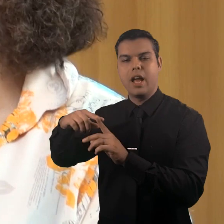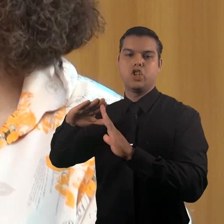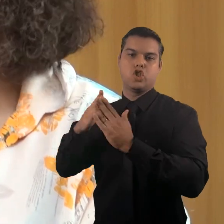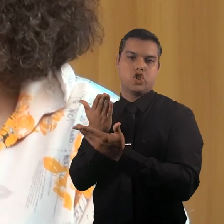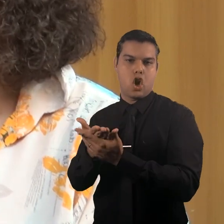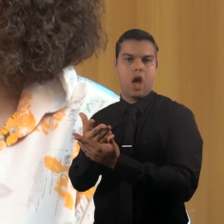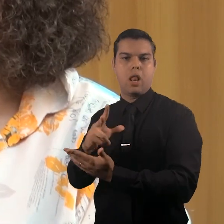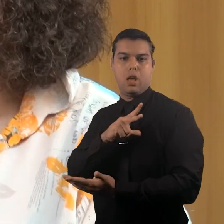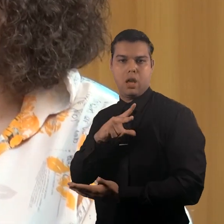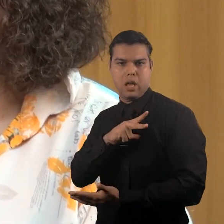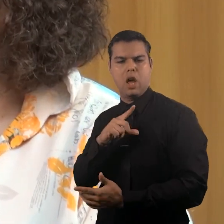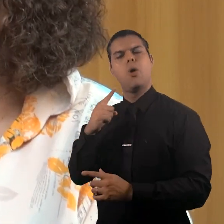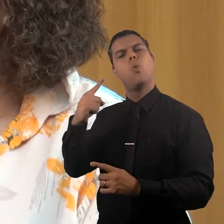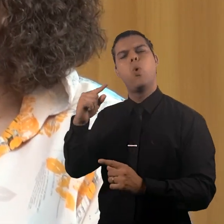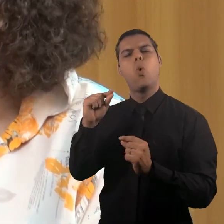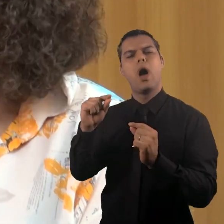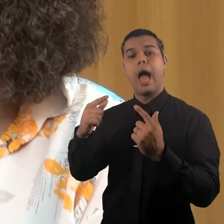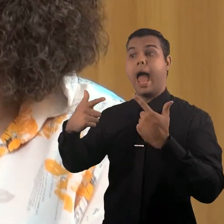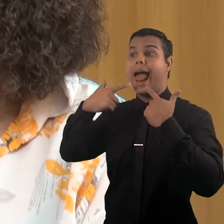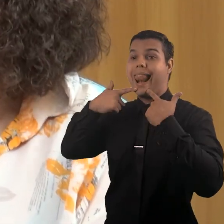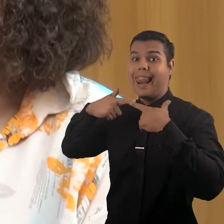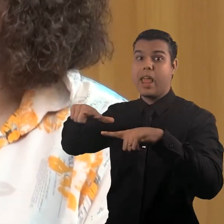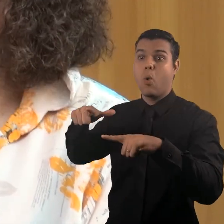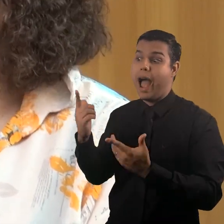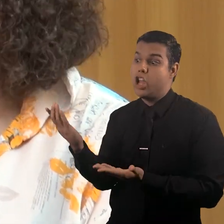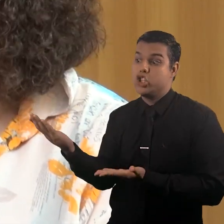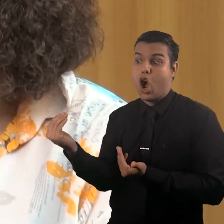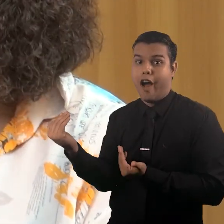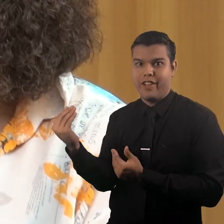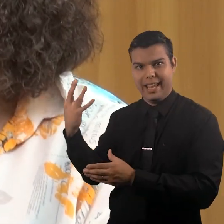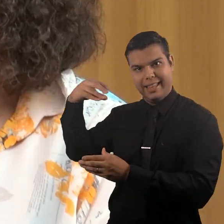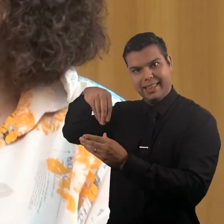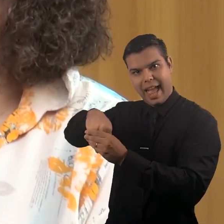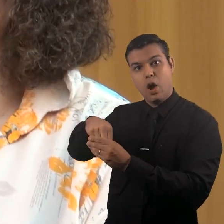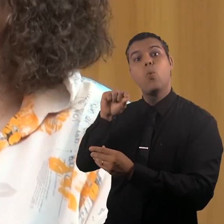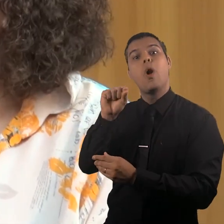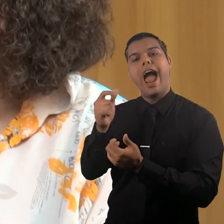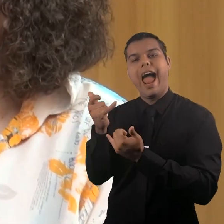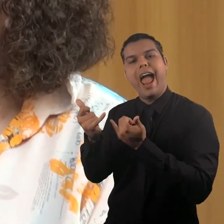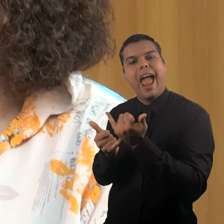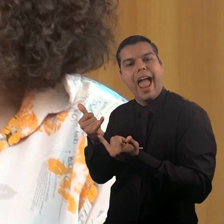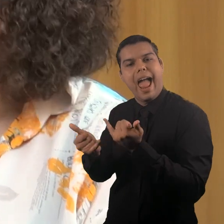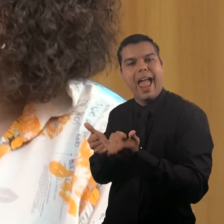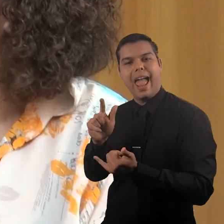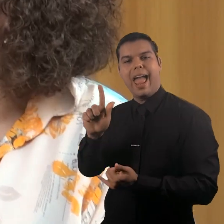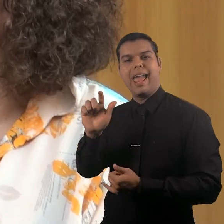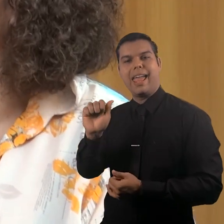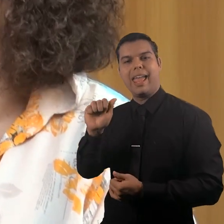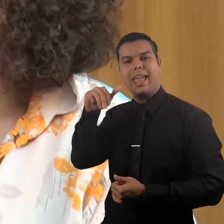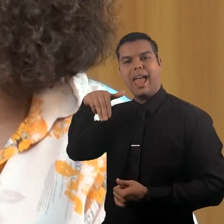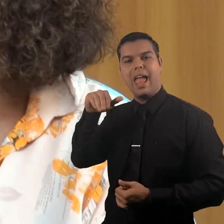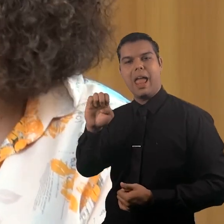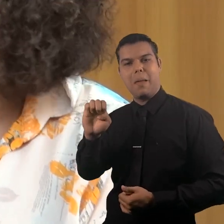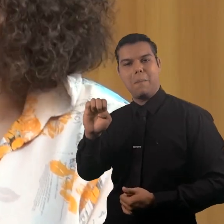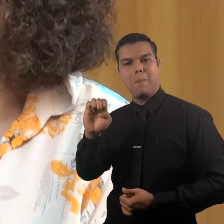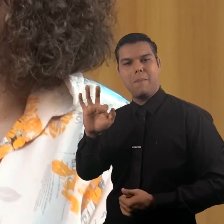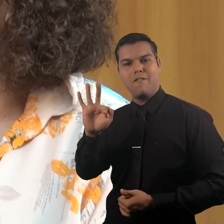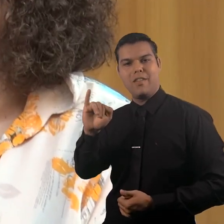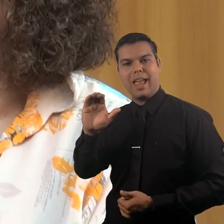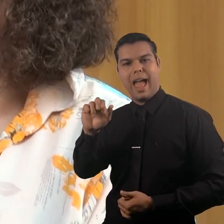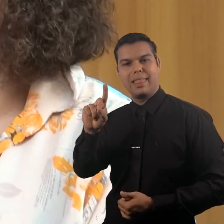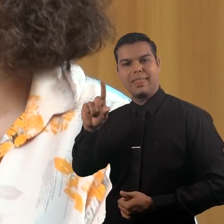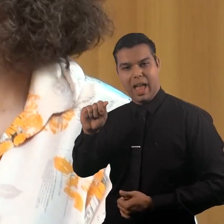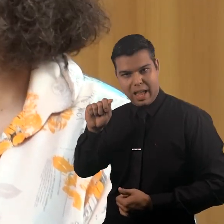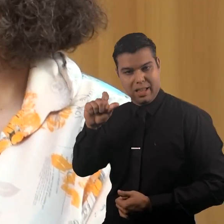quanto escolas particulares, para falar em linguagem jovem, com esse jovem, de maneira gamificada, sobre câncer de mama e os seus